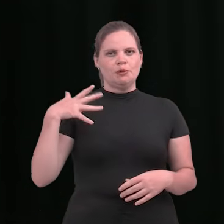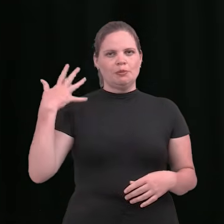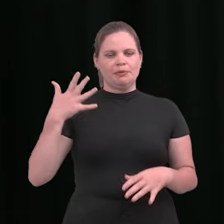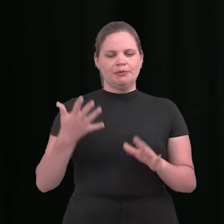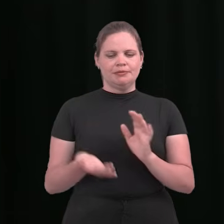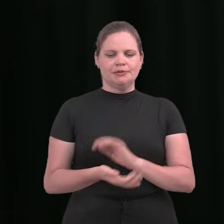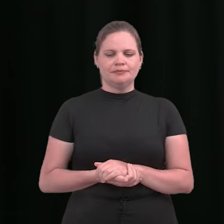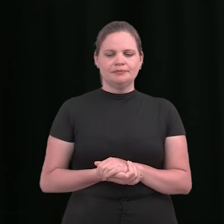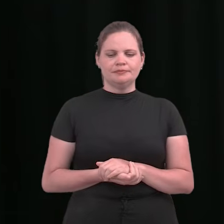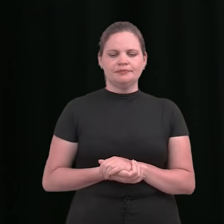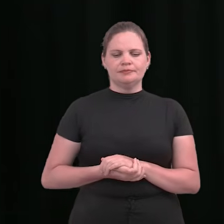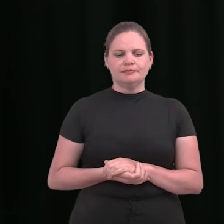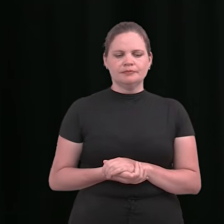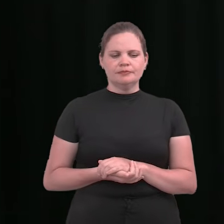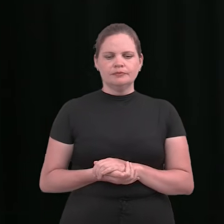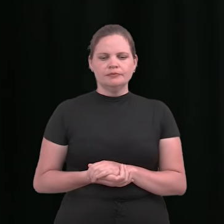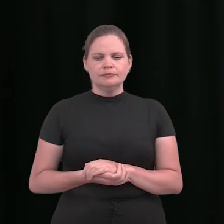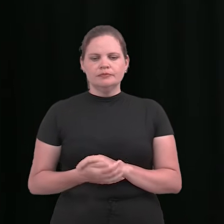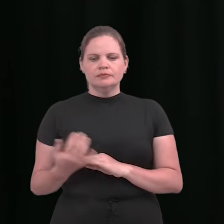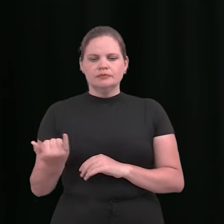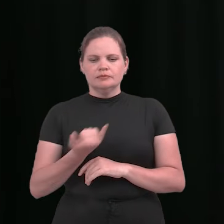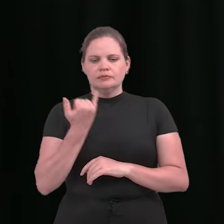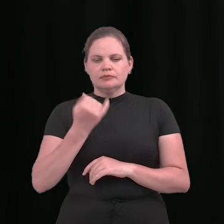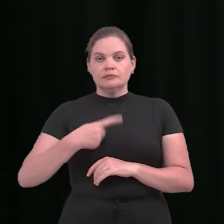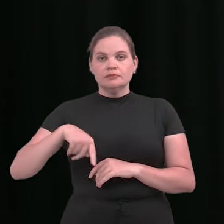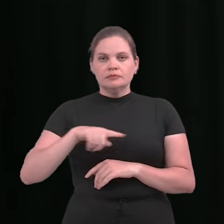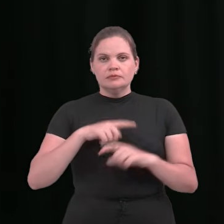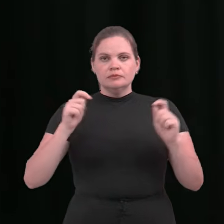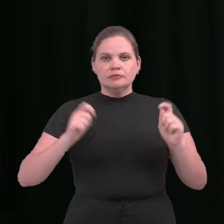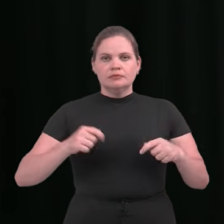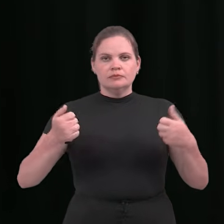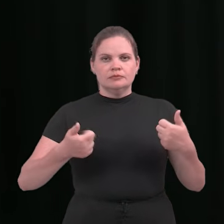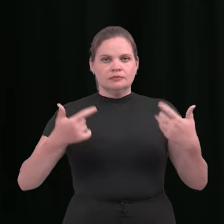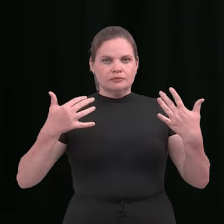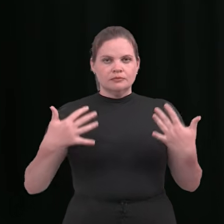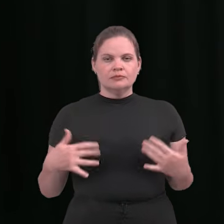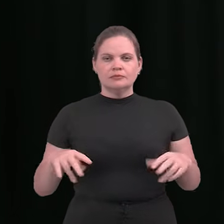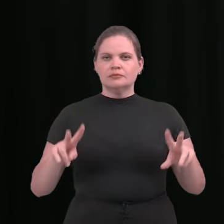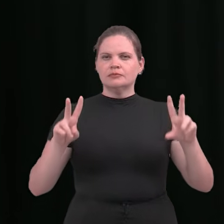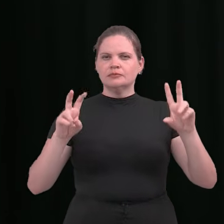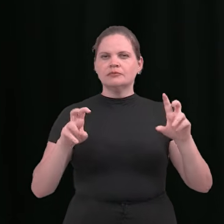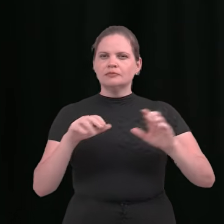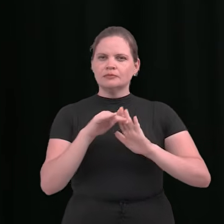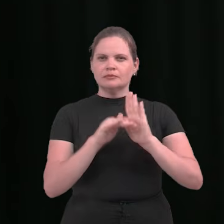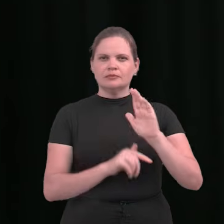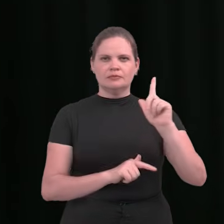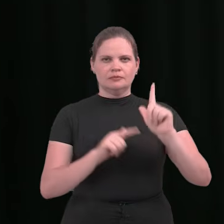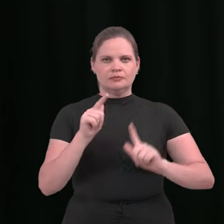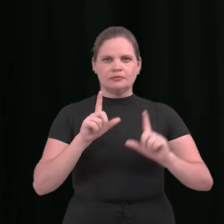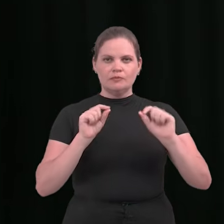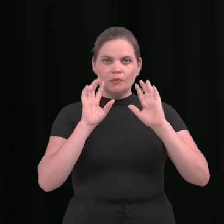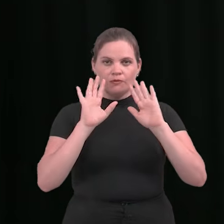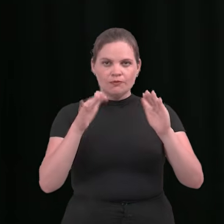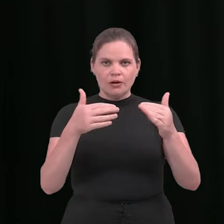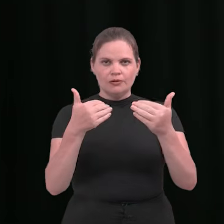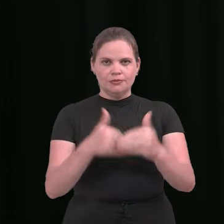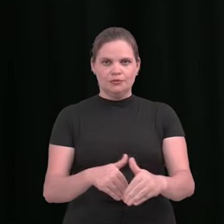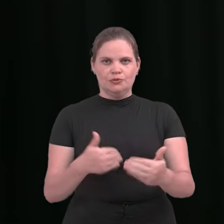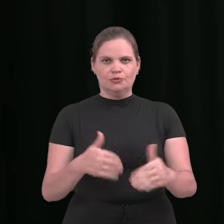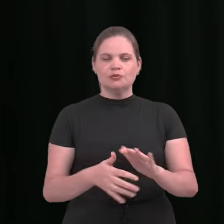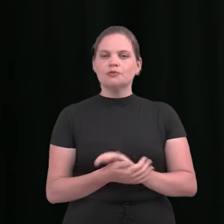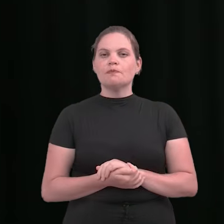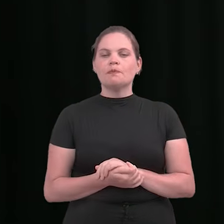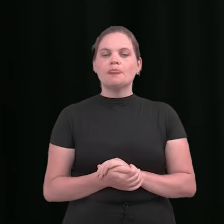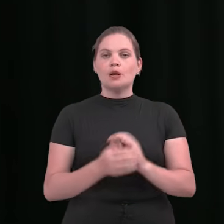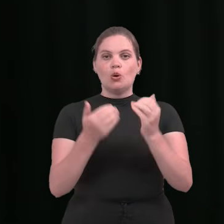palavra que importante, assim, final, que a gente pode deixar em relação até o programa em si, né, Júlio? Foco nos concursos. Foco. O